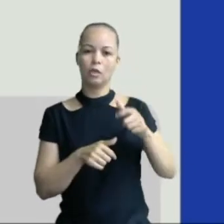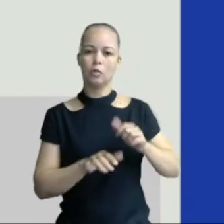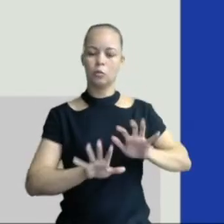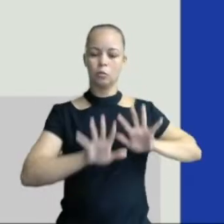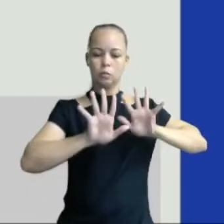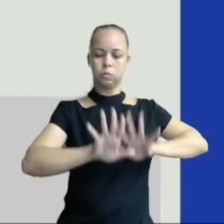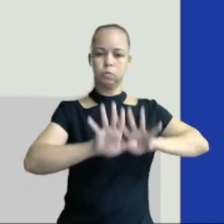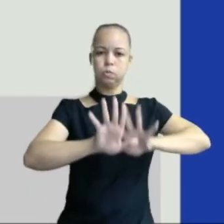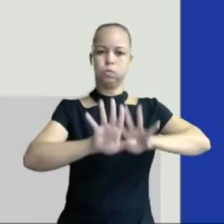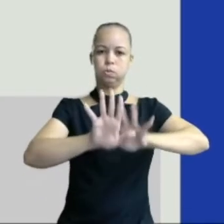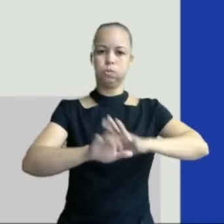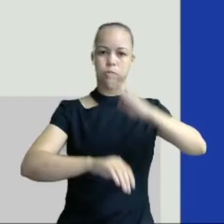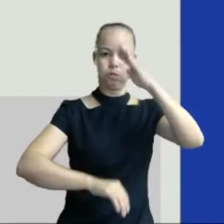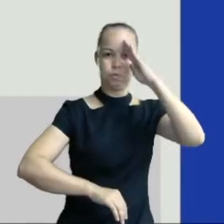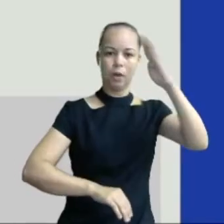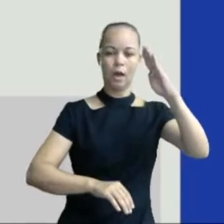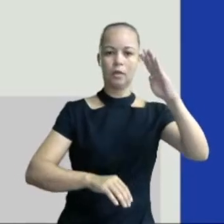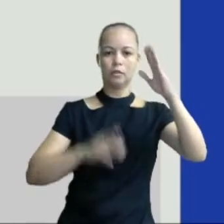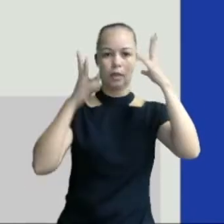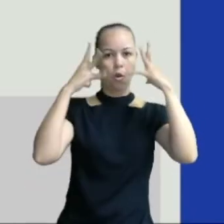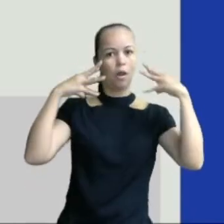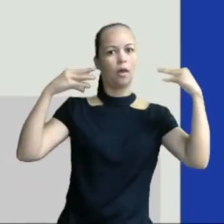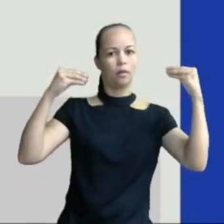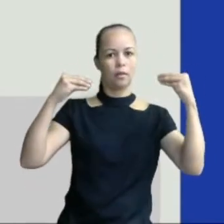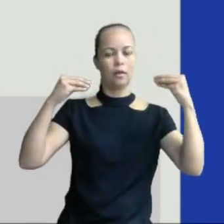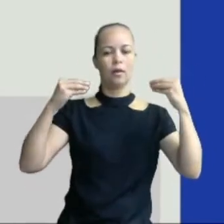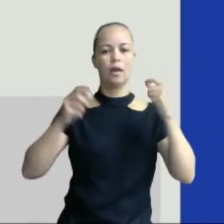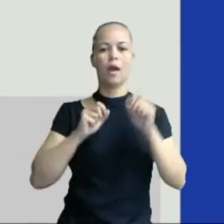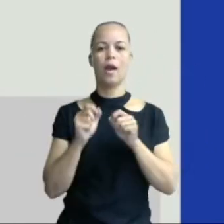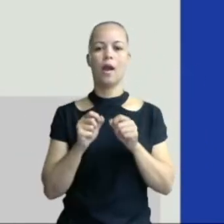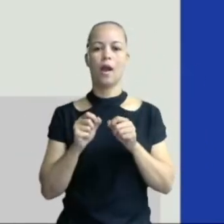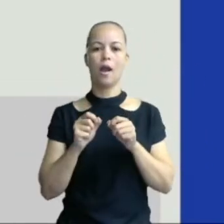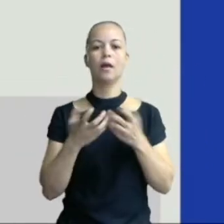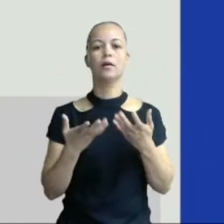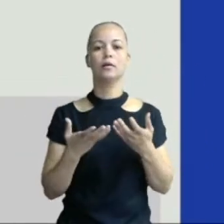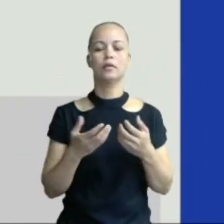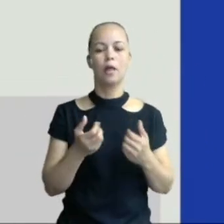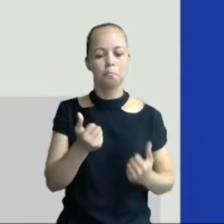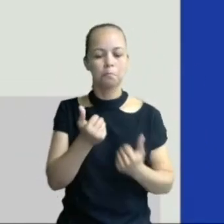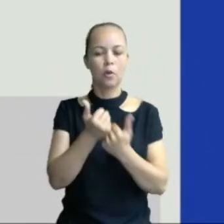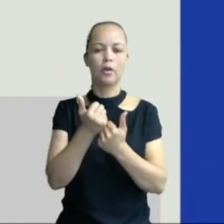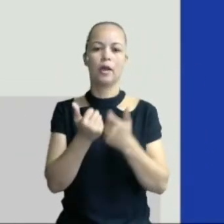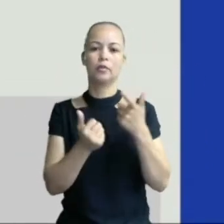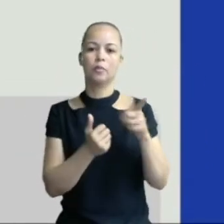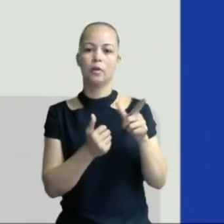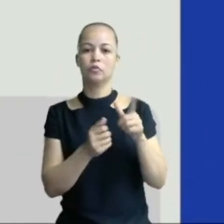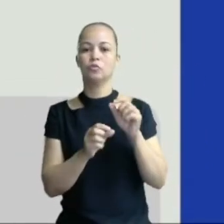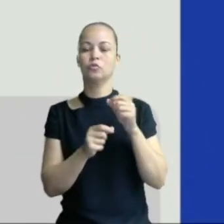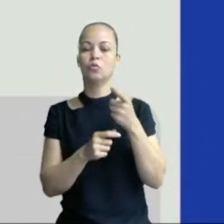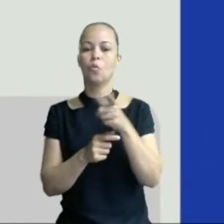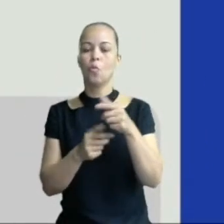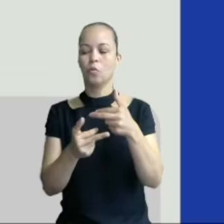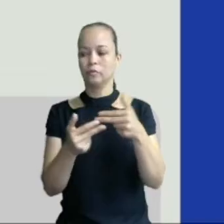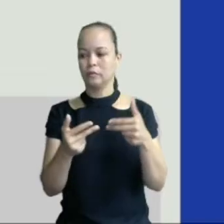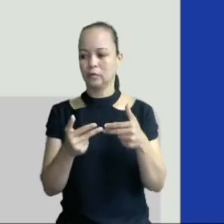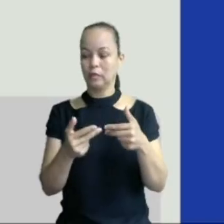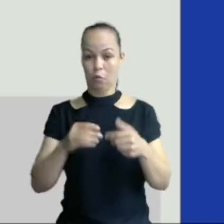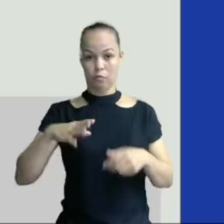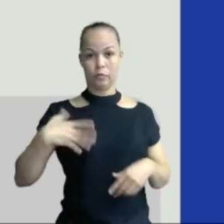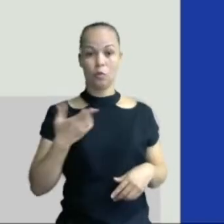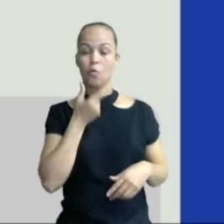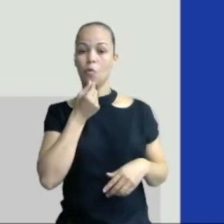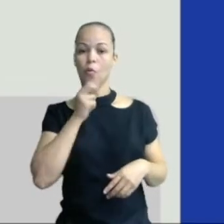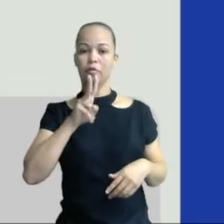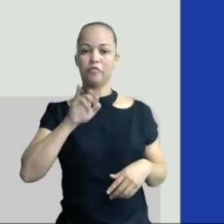tropas holandesas, apoiadas pelos índios tapuais. Vieira reuniu seus soldados e